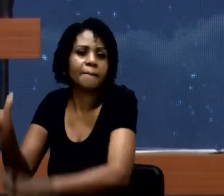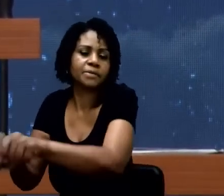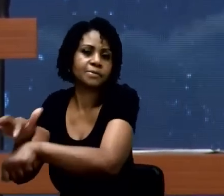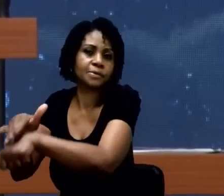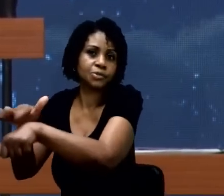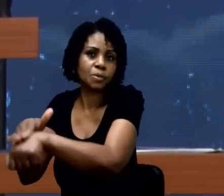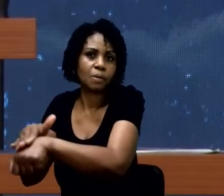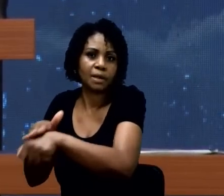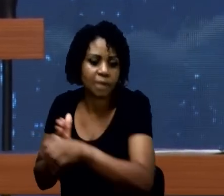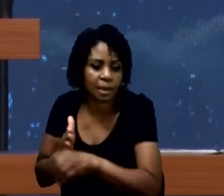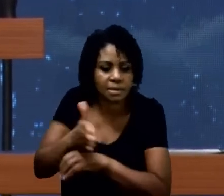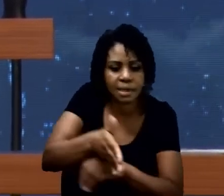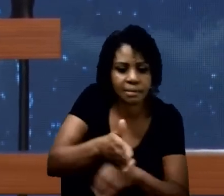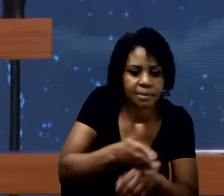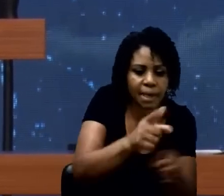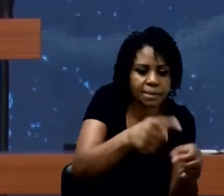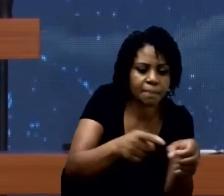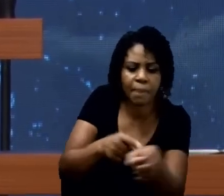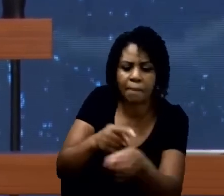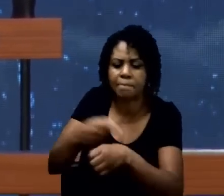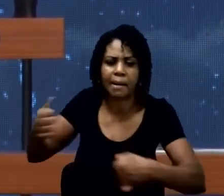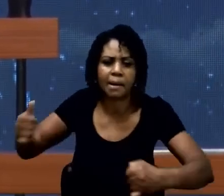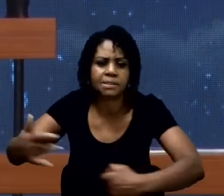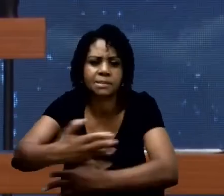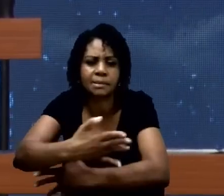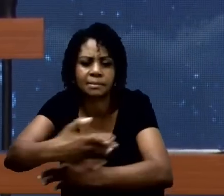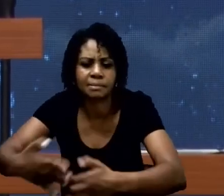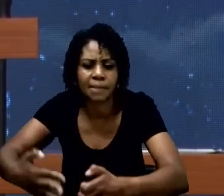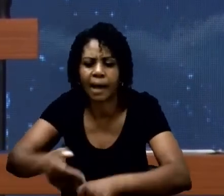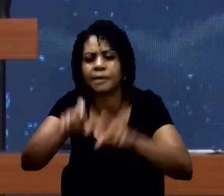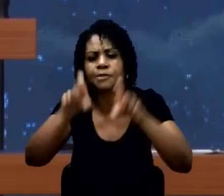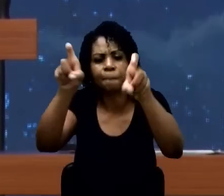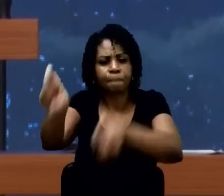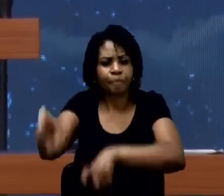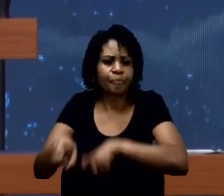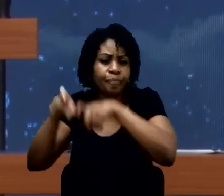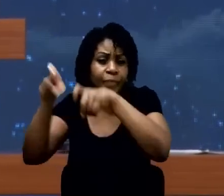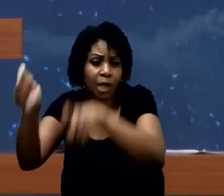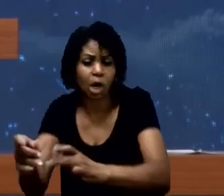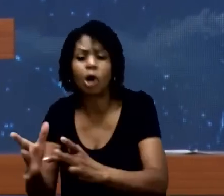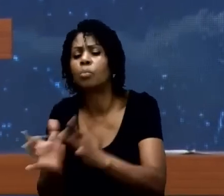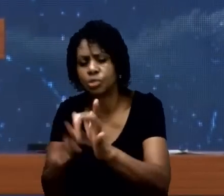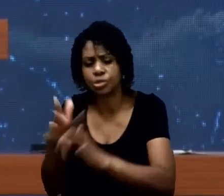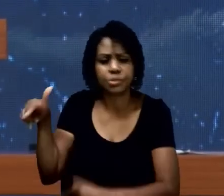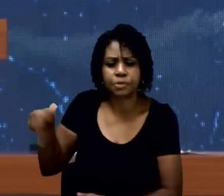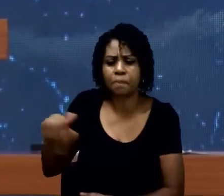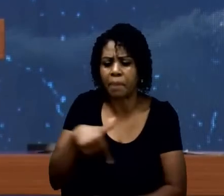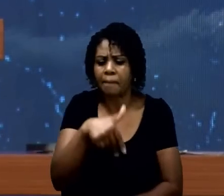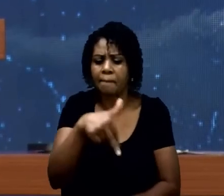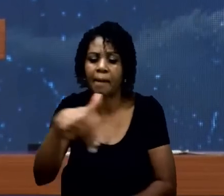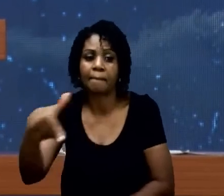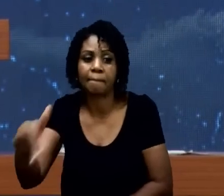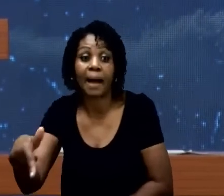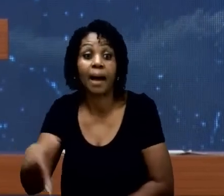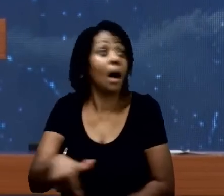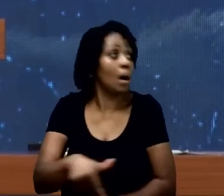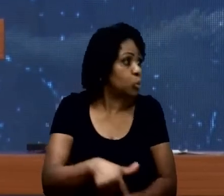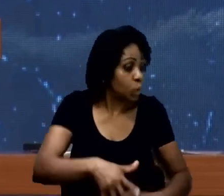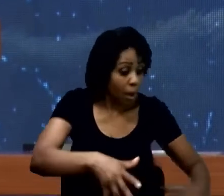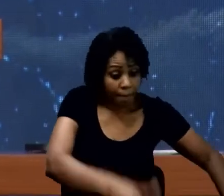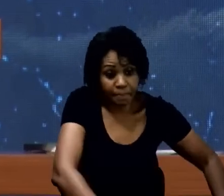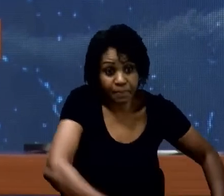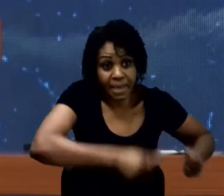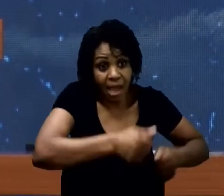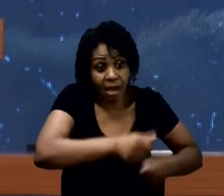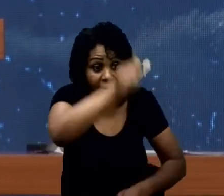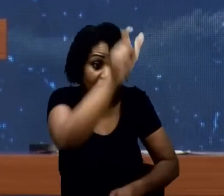entrasse. Nas aldeias, cidades, campos. Ele andou pelas dez cidades. Punham os enfermos nas